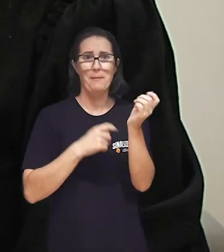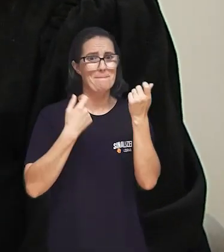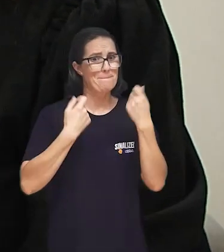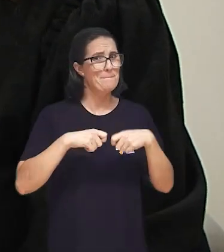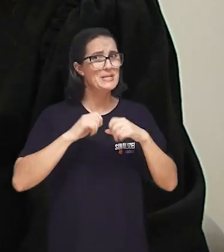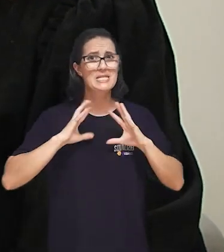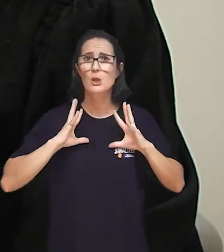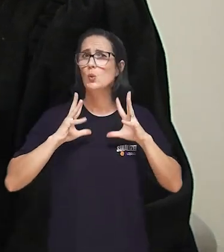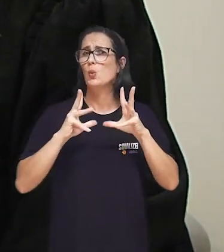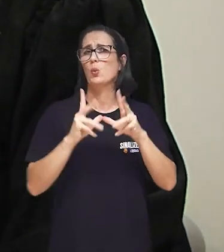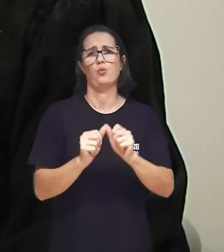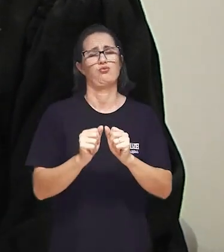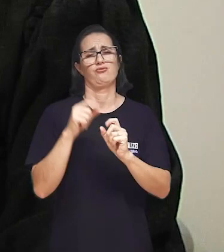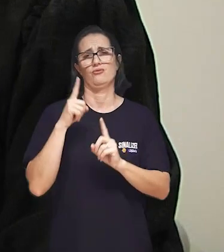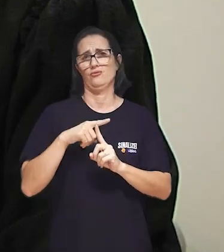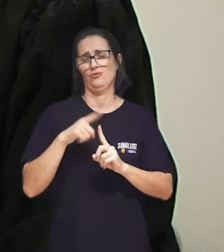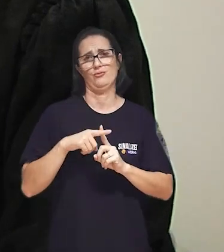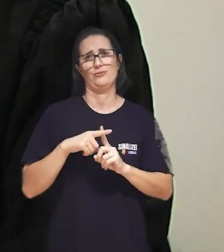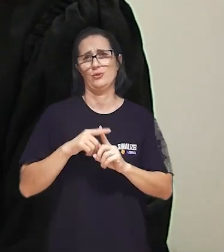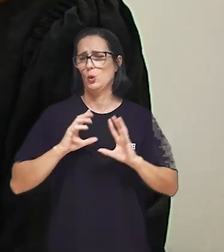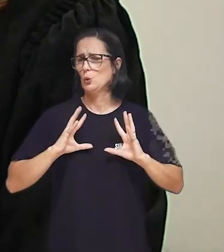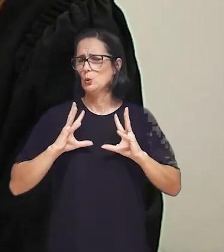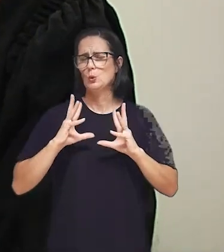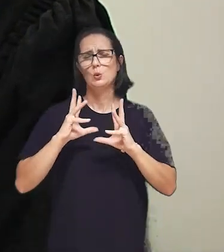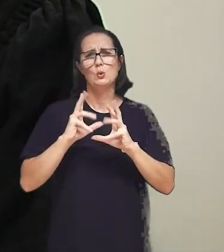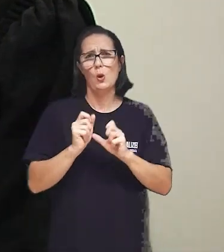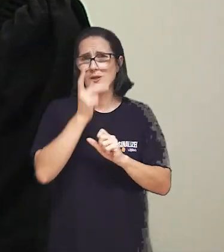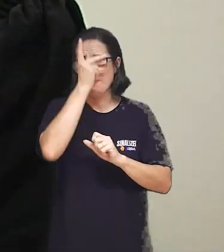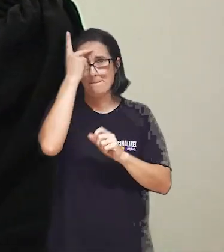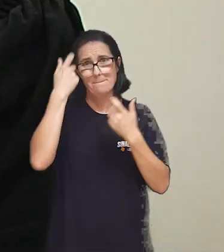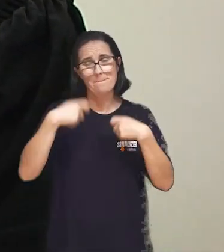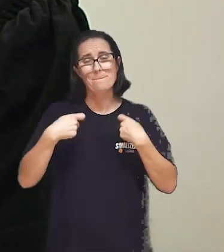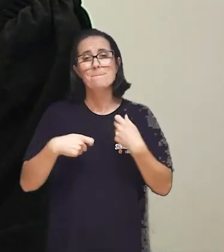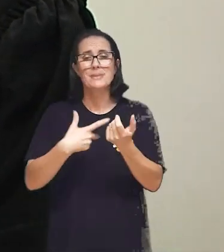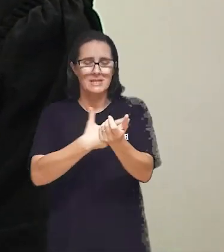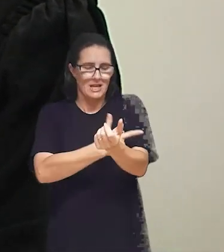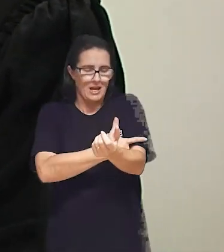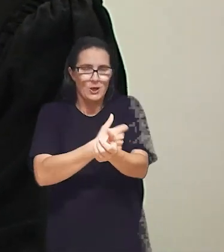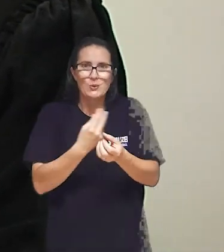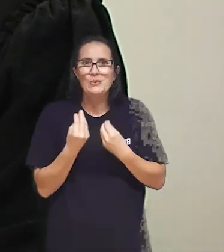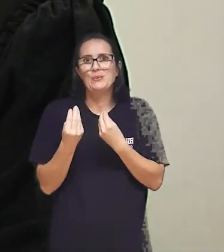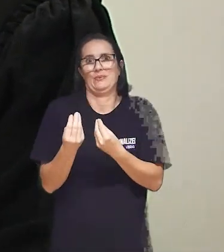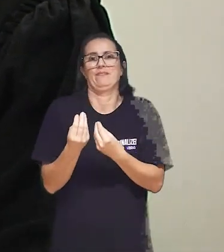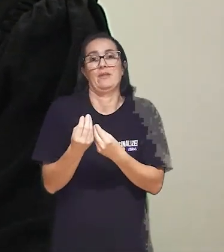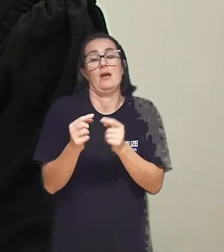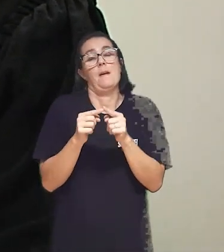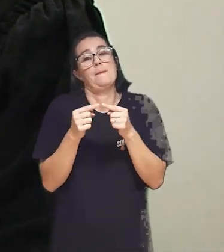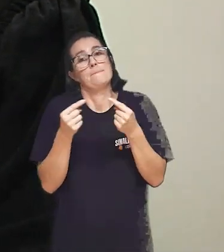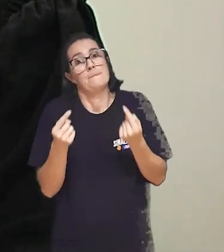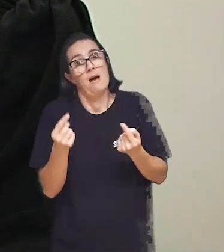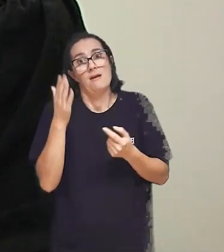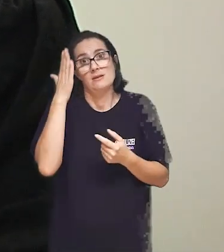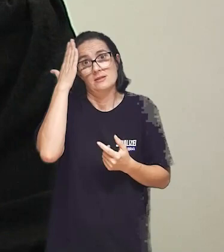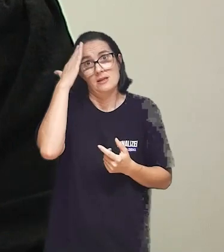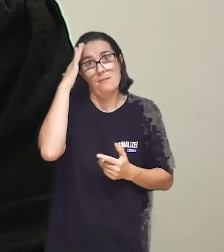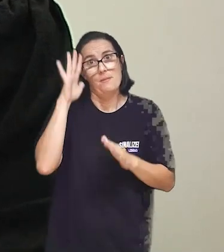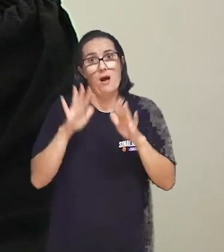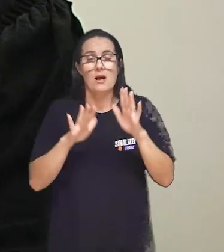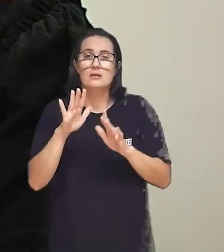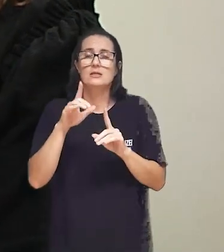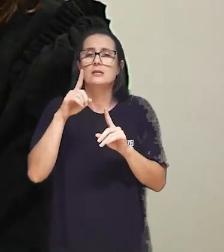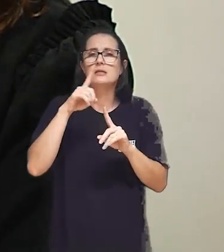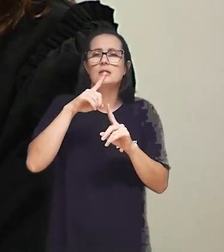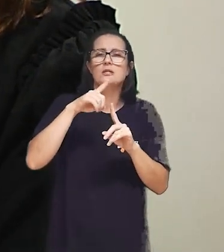elas são necessárias, né? Nós precisamos de todos os doadores de sangue, mas nós sabemos que de tempos em tempos